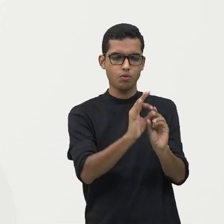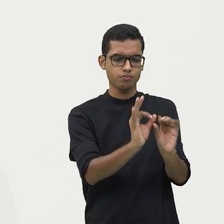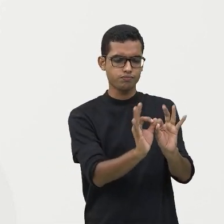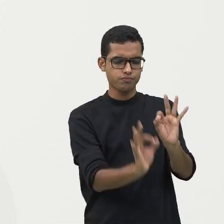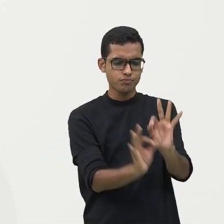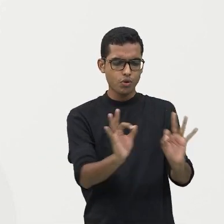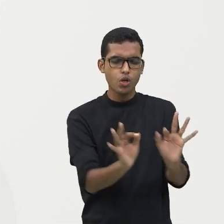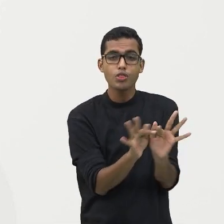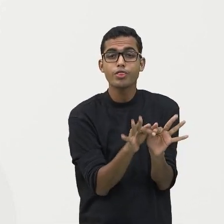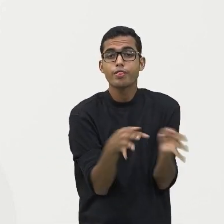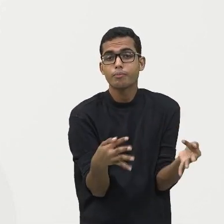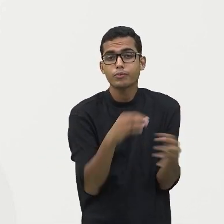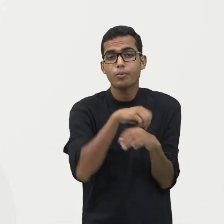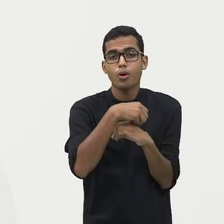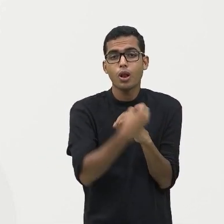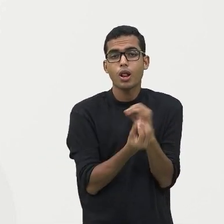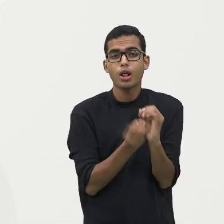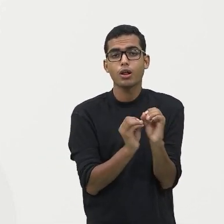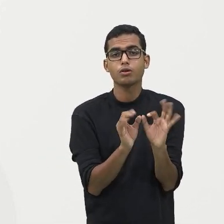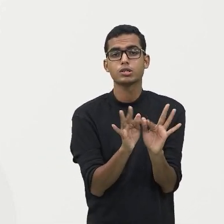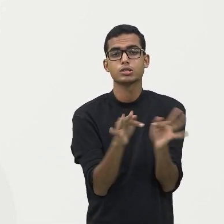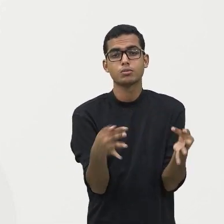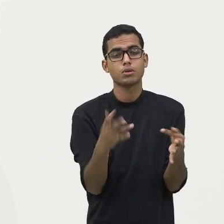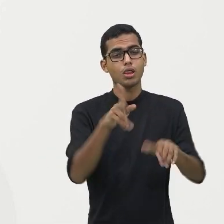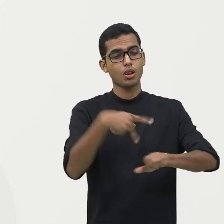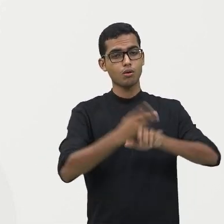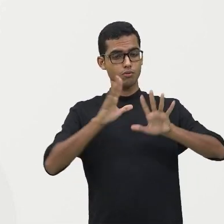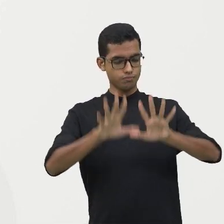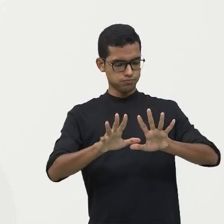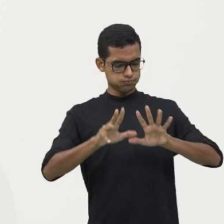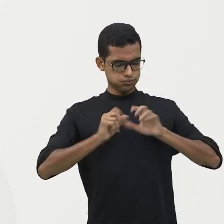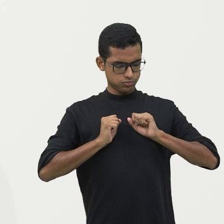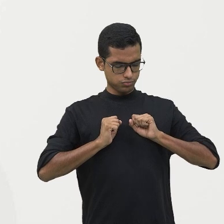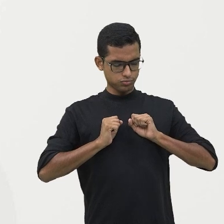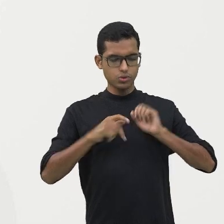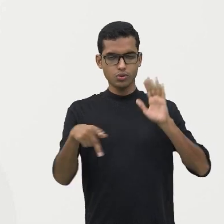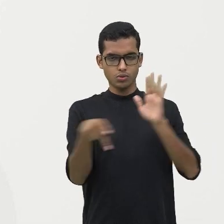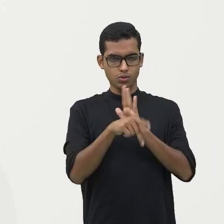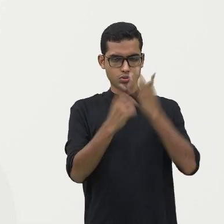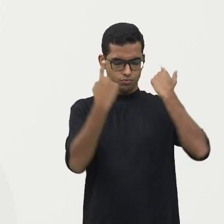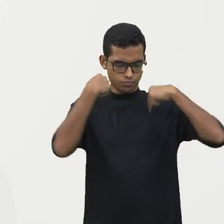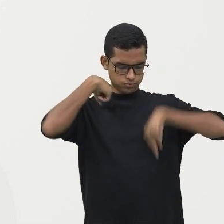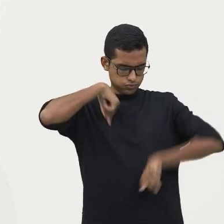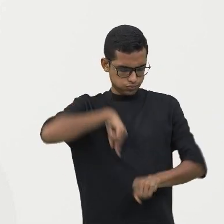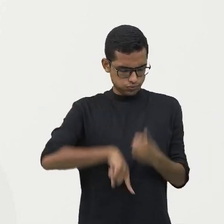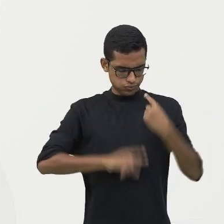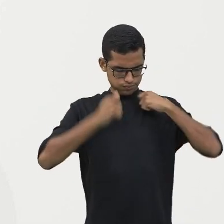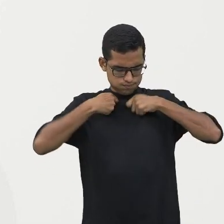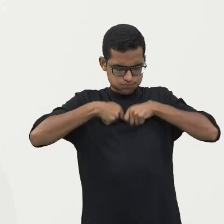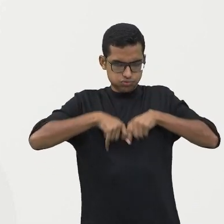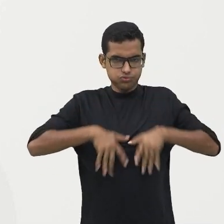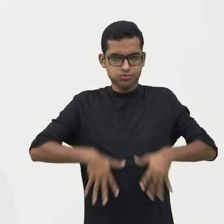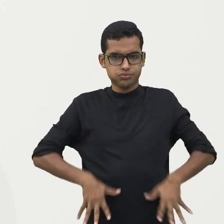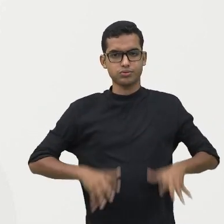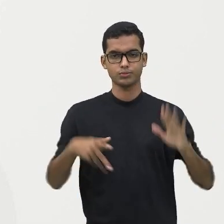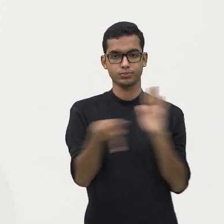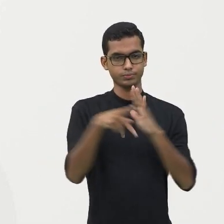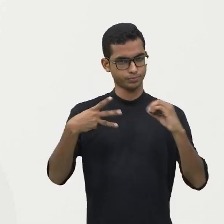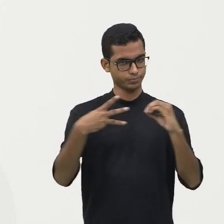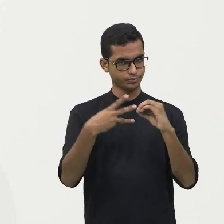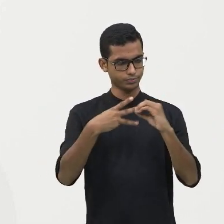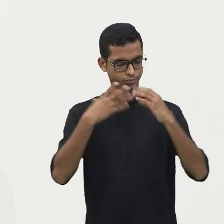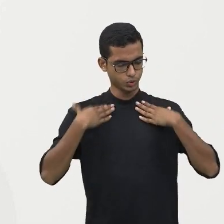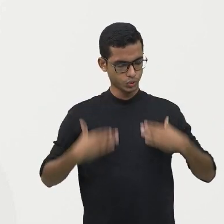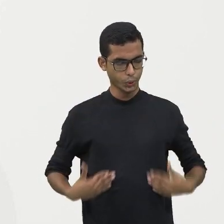moléculas simples, a fim de serem absorvidas pelo sistema circulatório e distribuídas para as células.